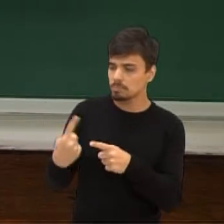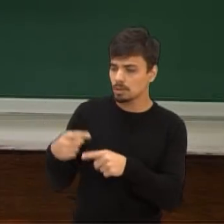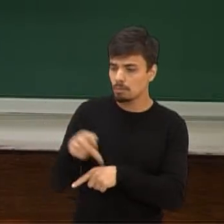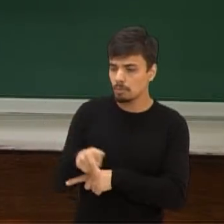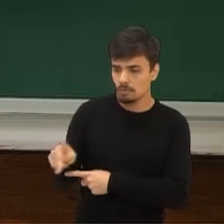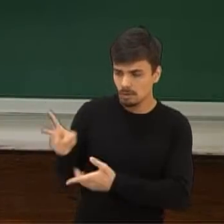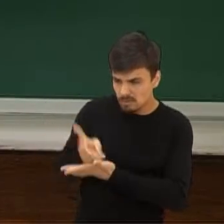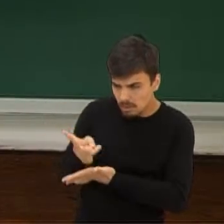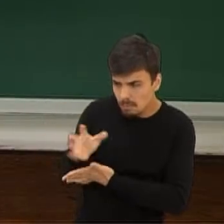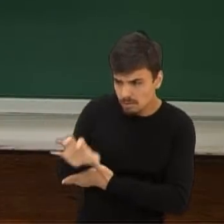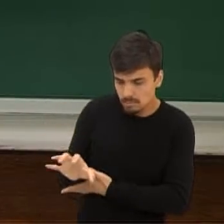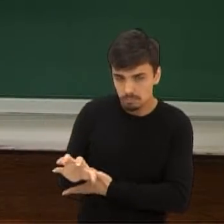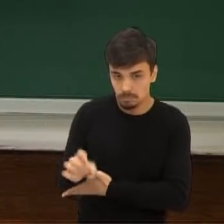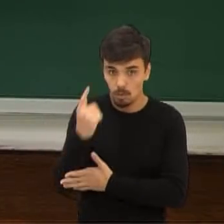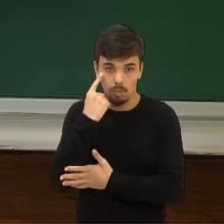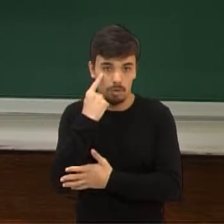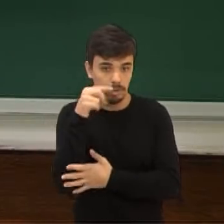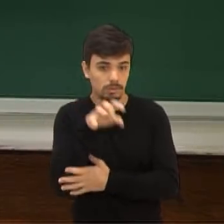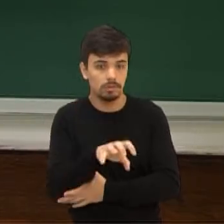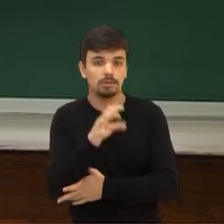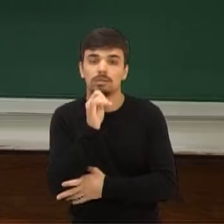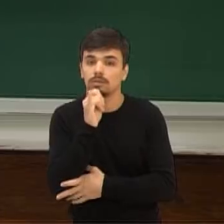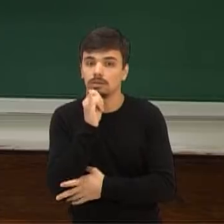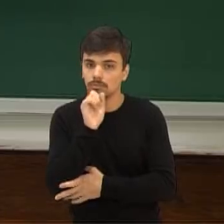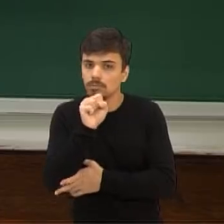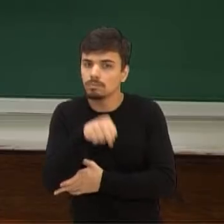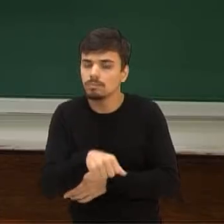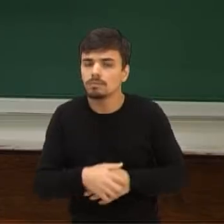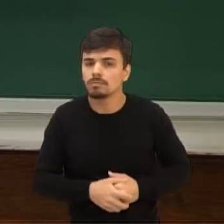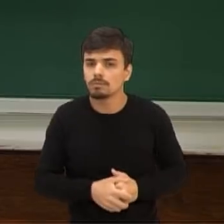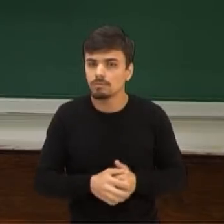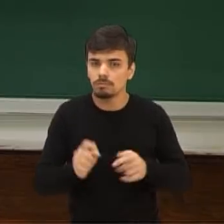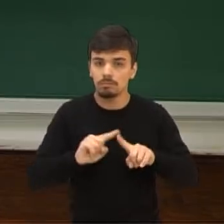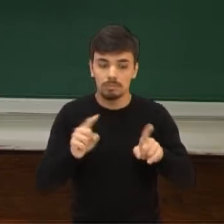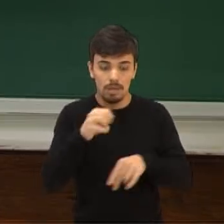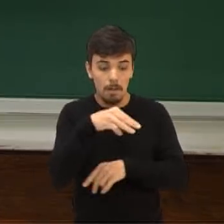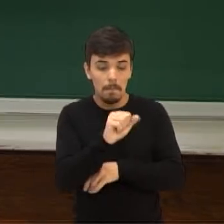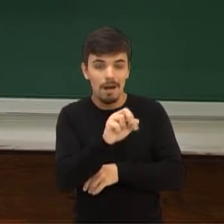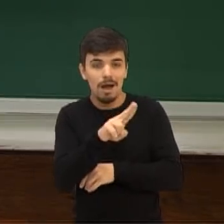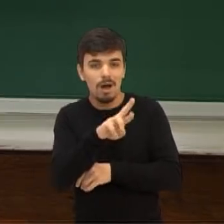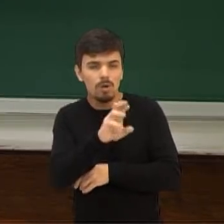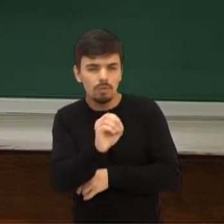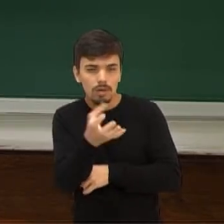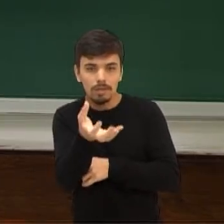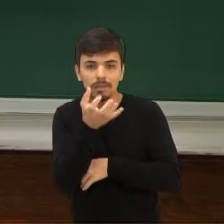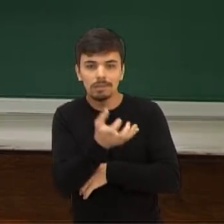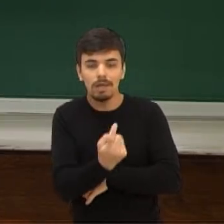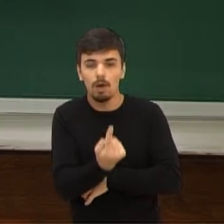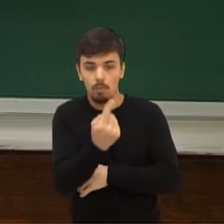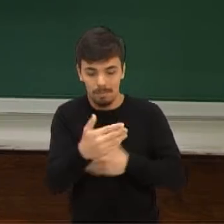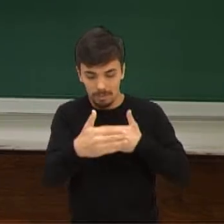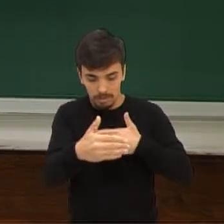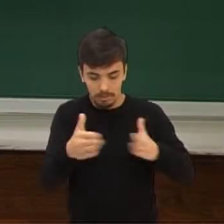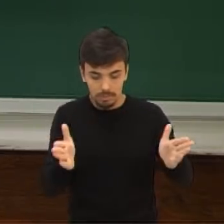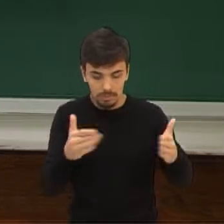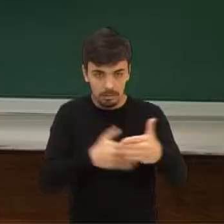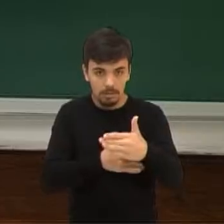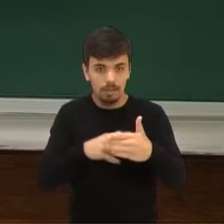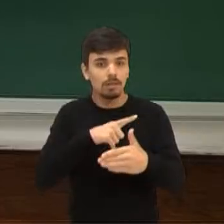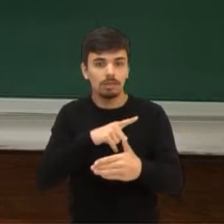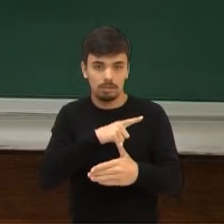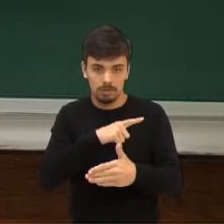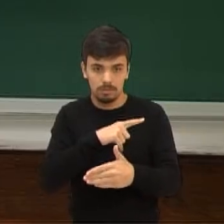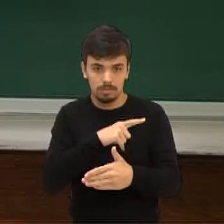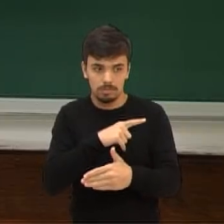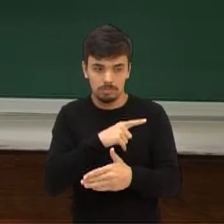é sempre assim? Neste exemplo, sim. O senhor Mauro, ele quer uma caixinha que